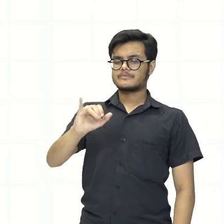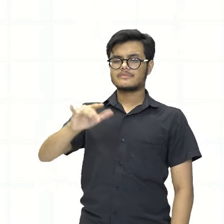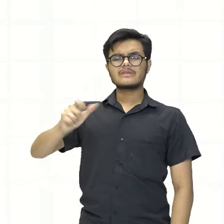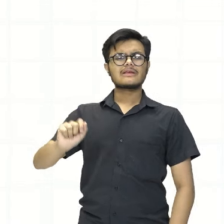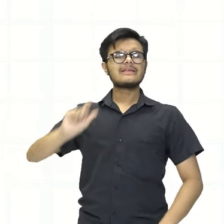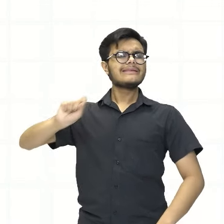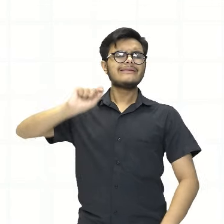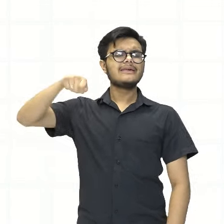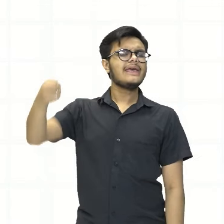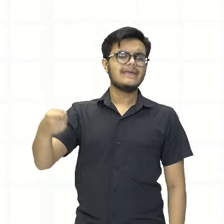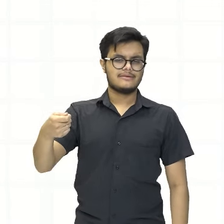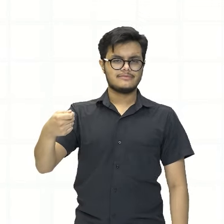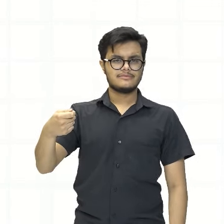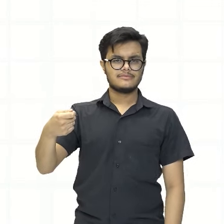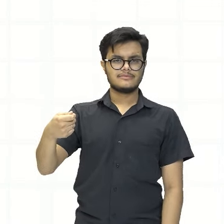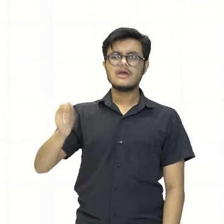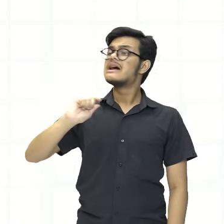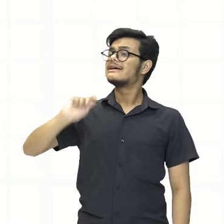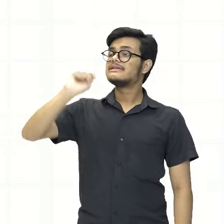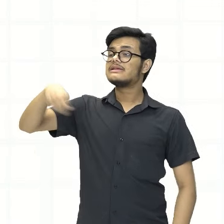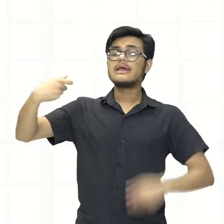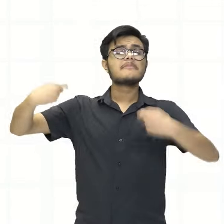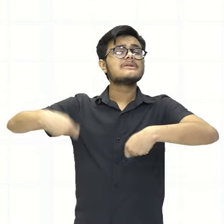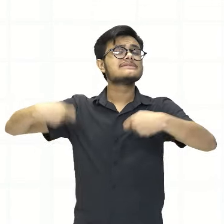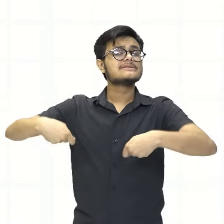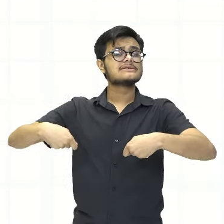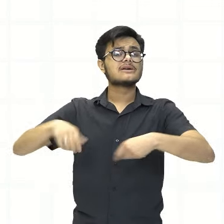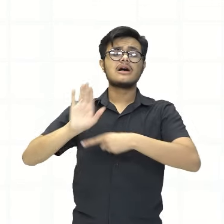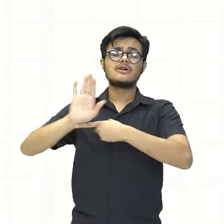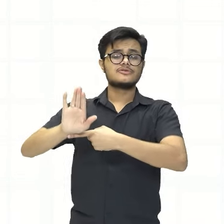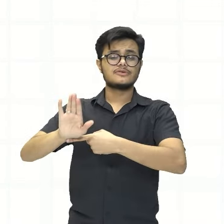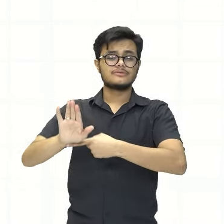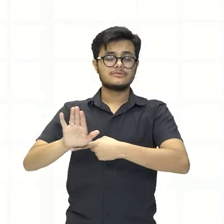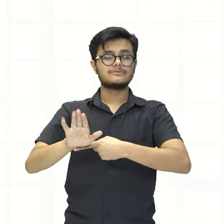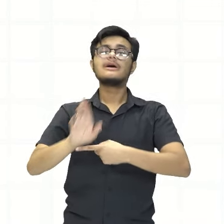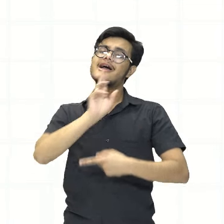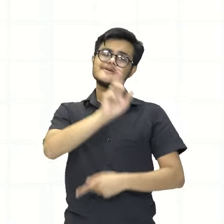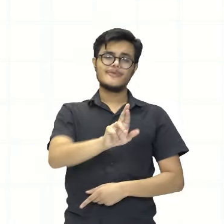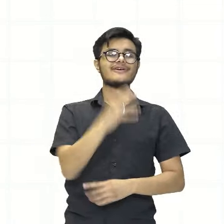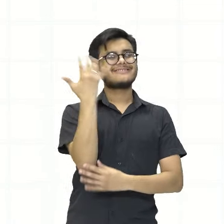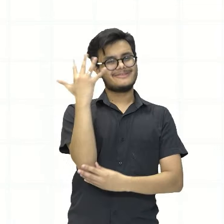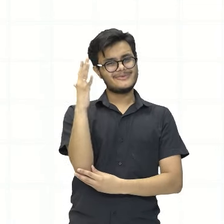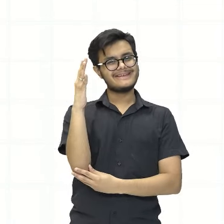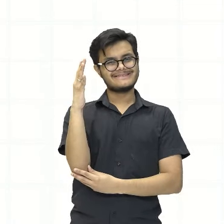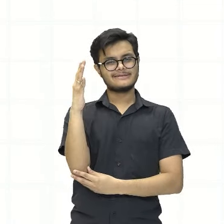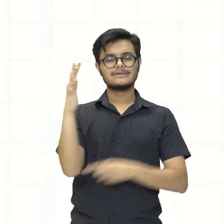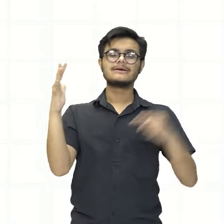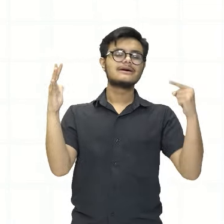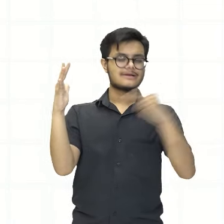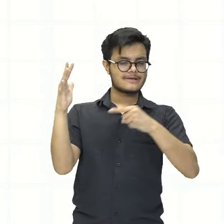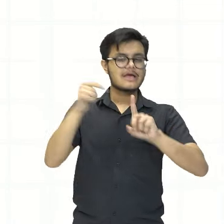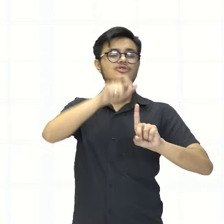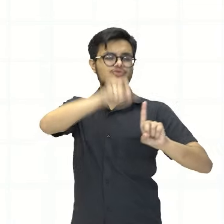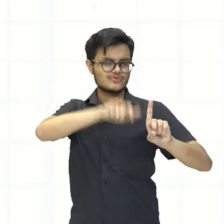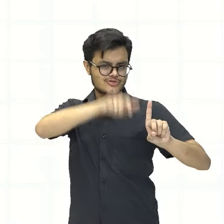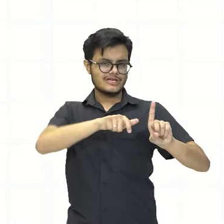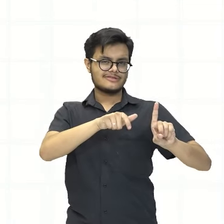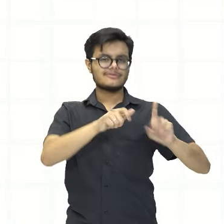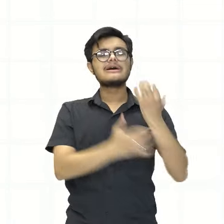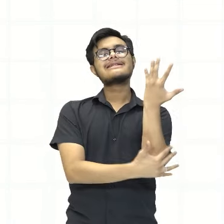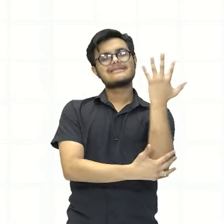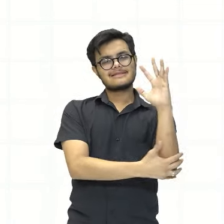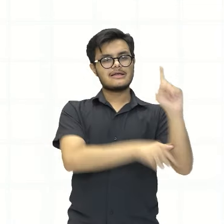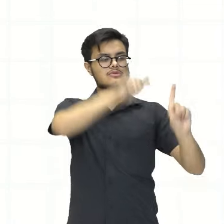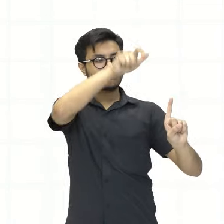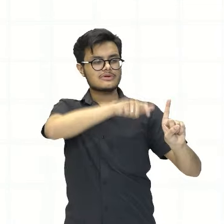perguntar pro verbo quem precisa de ajuda a resposta é a natureza então aqui está o meu sujeito que é